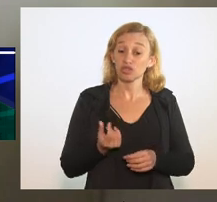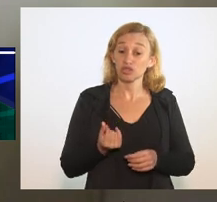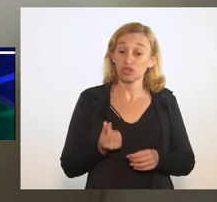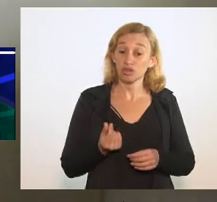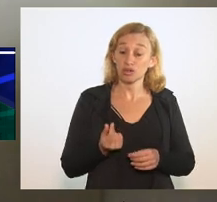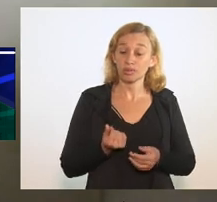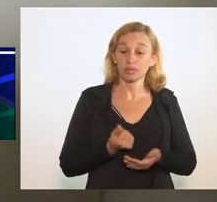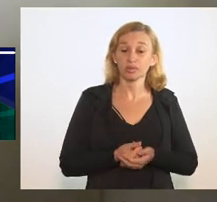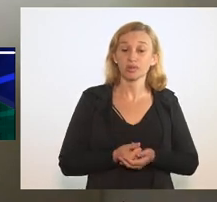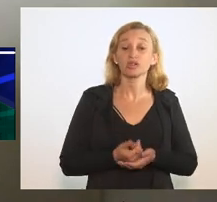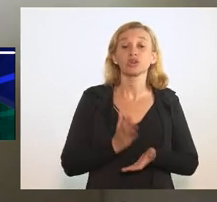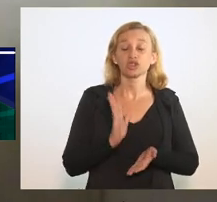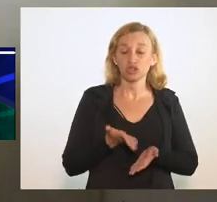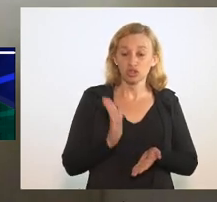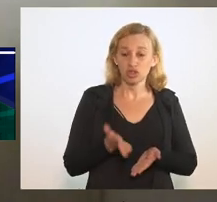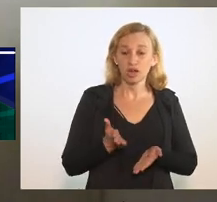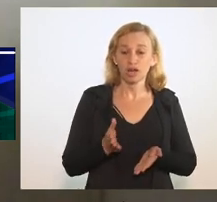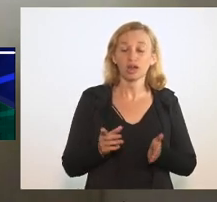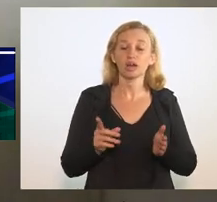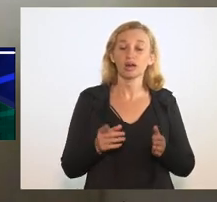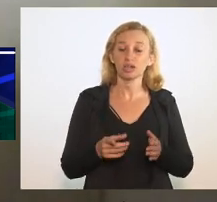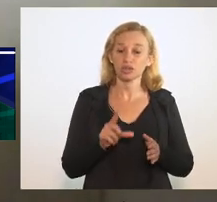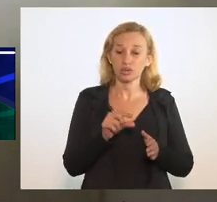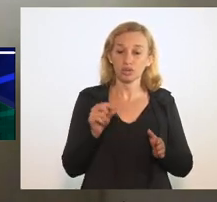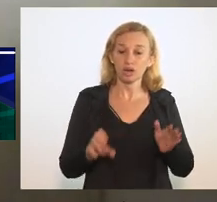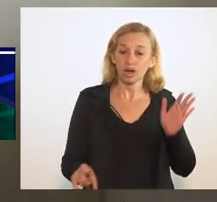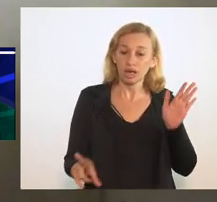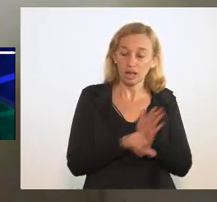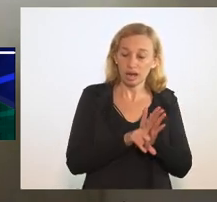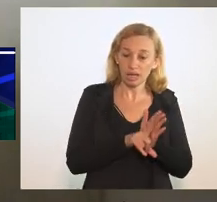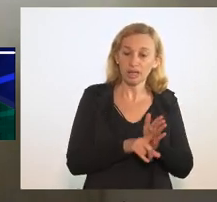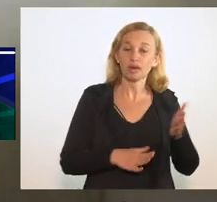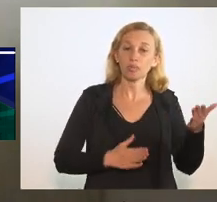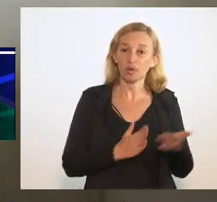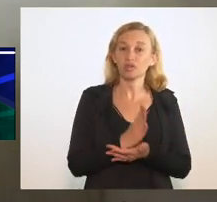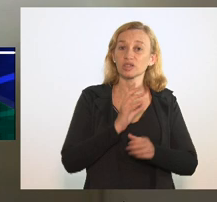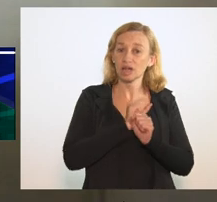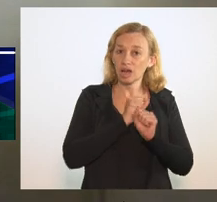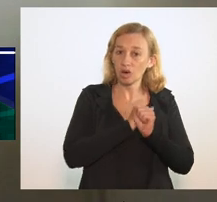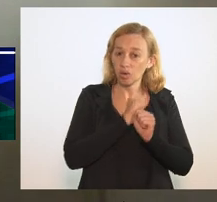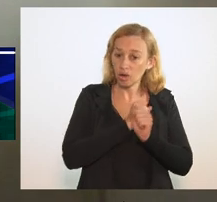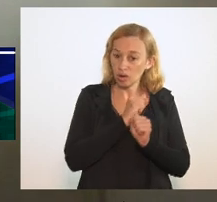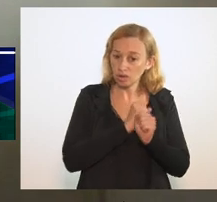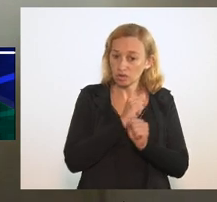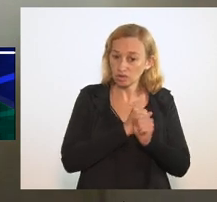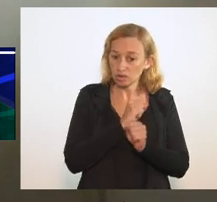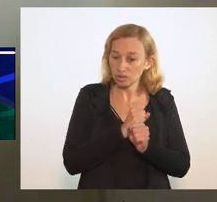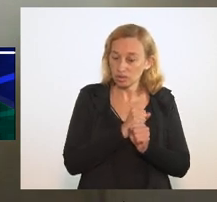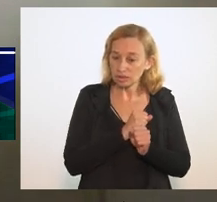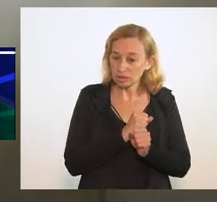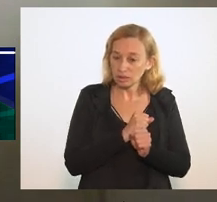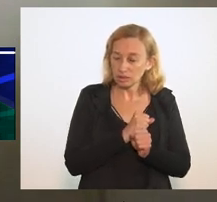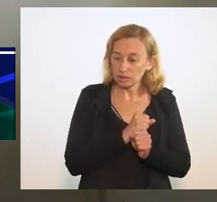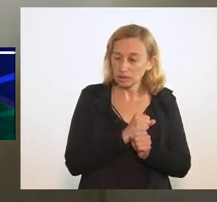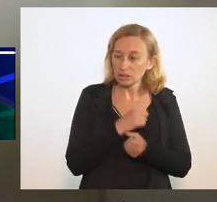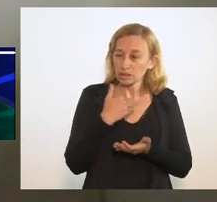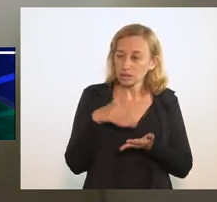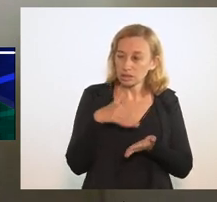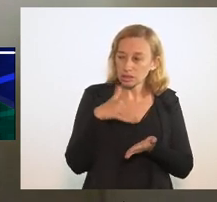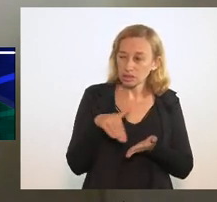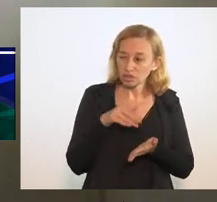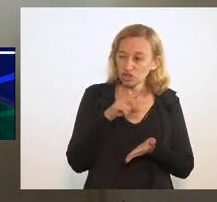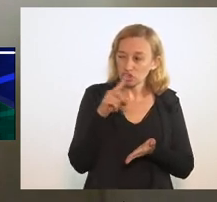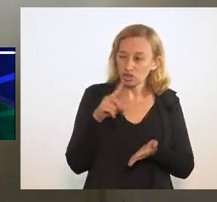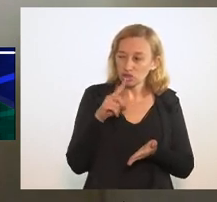decidiu que a lei que aqui aprovamos há muitos anos, já foi na época do secretário Joaquim